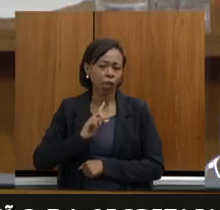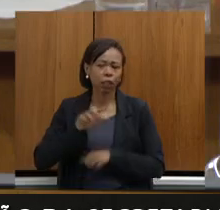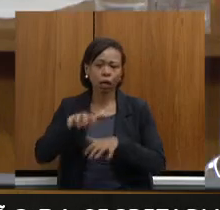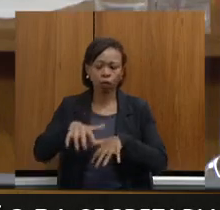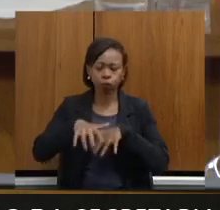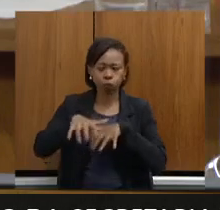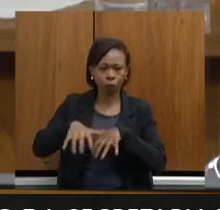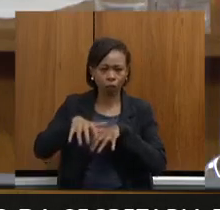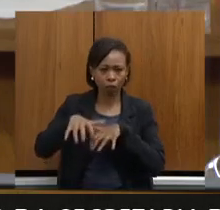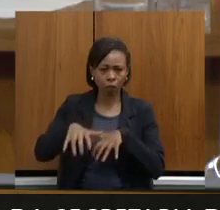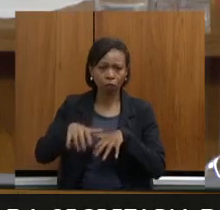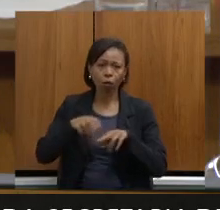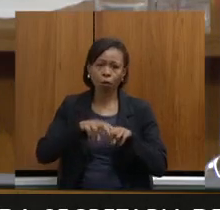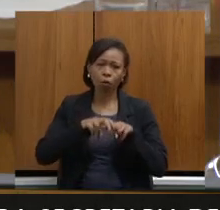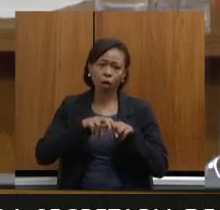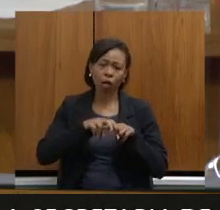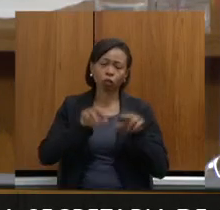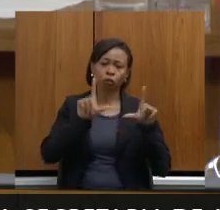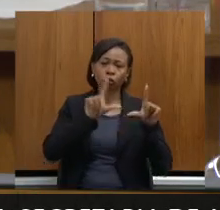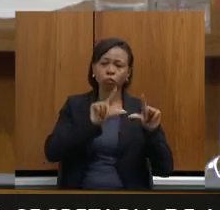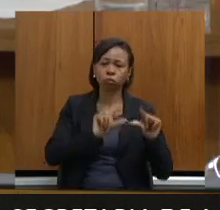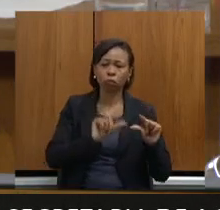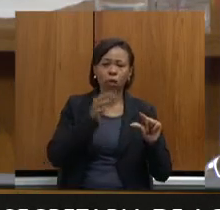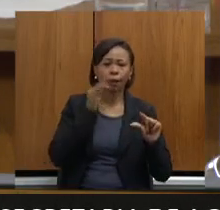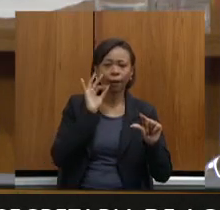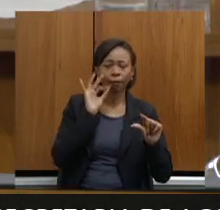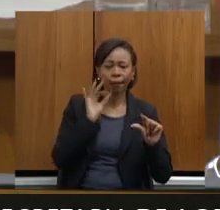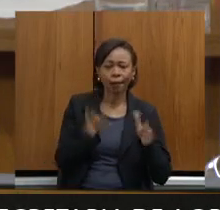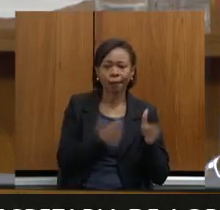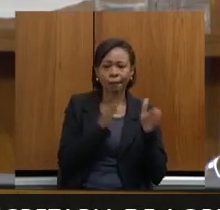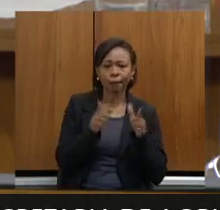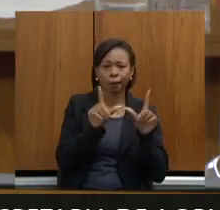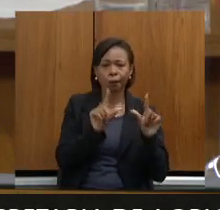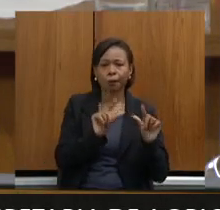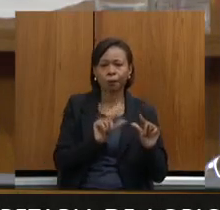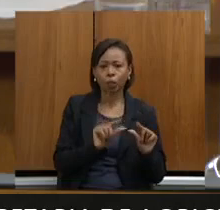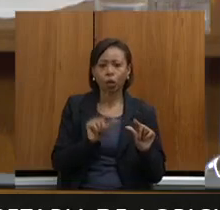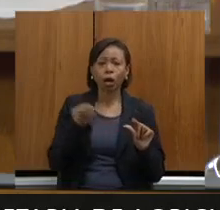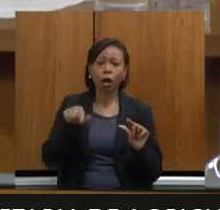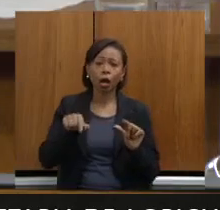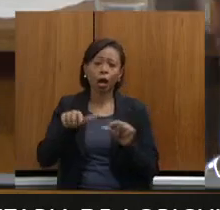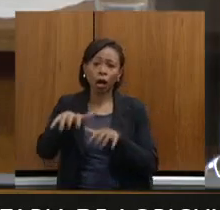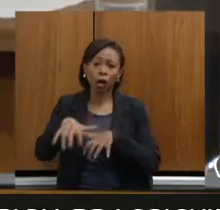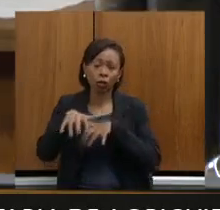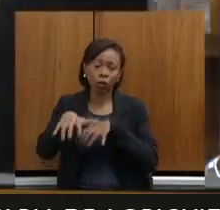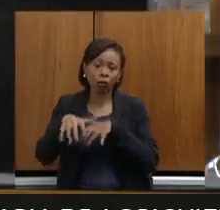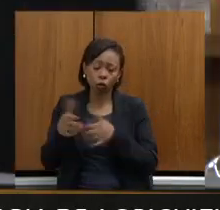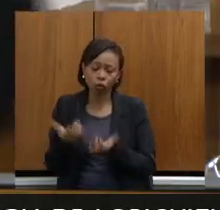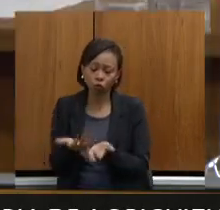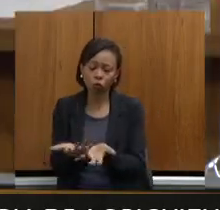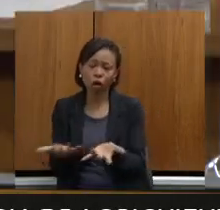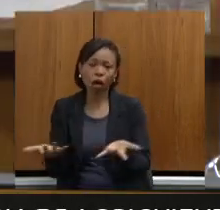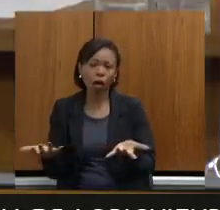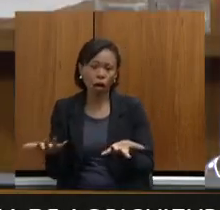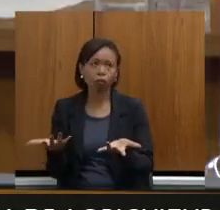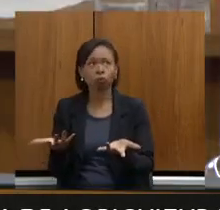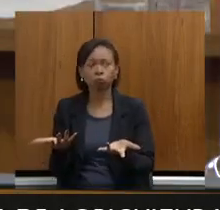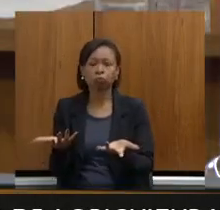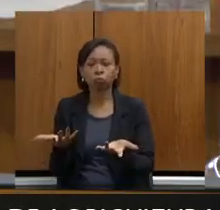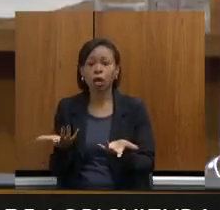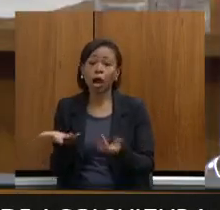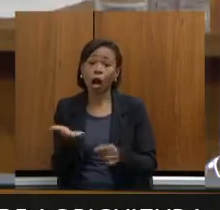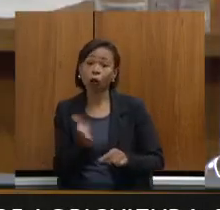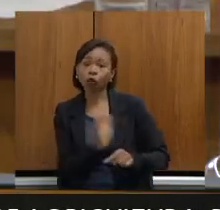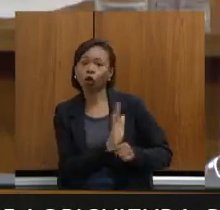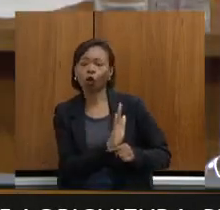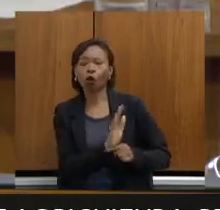queda do café nós tivemos uma redução e ainda assim porque as lavouras de grãos ajudarão a compensar esta redução